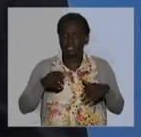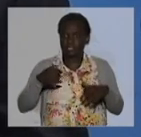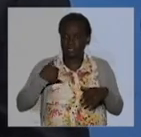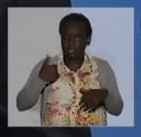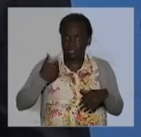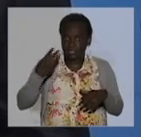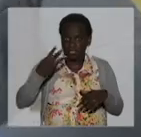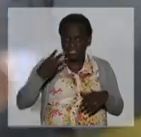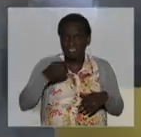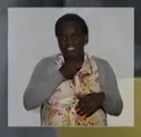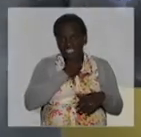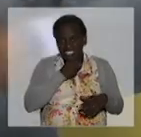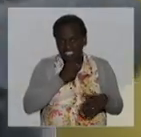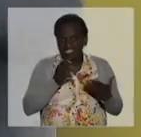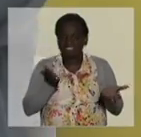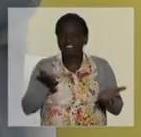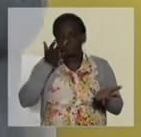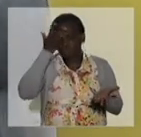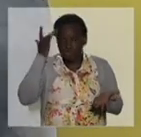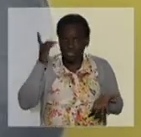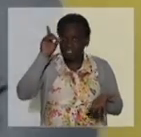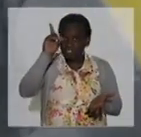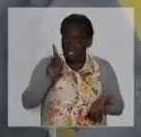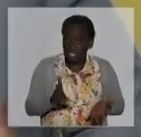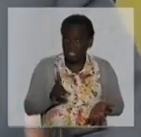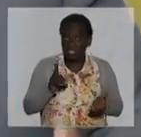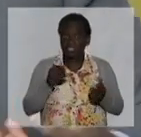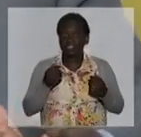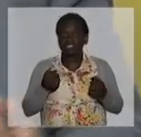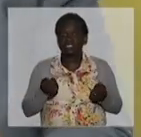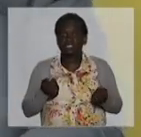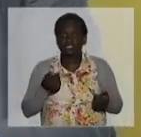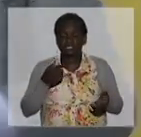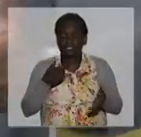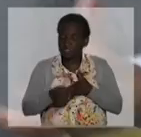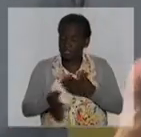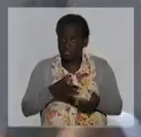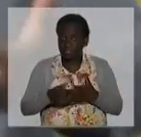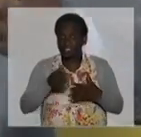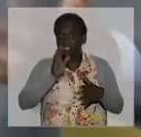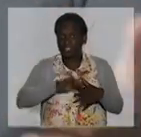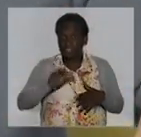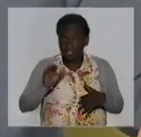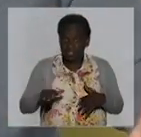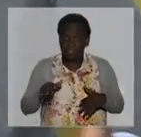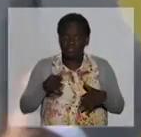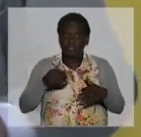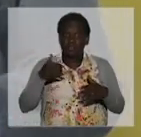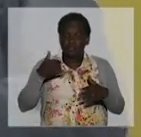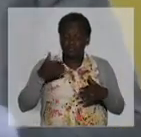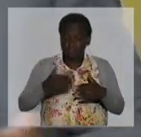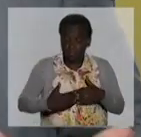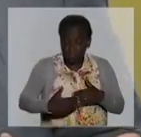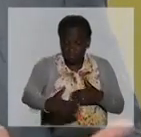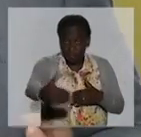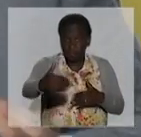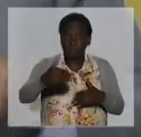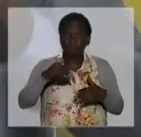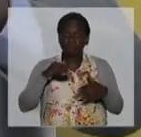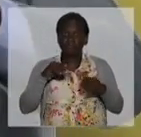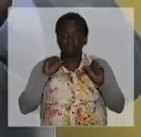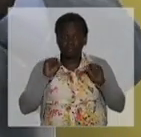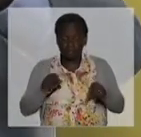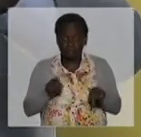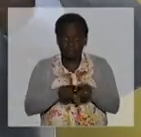com a terceira idade, com as pessoas com portadores de deficiência, para que a criança, a partir desse programa,